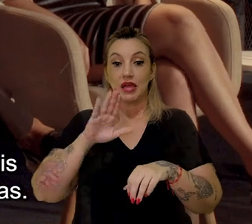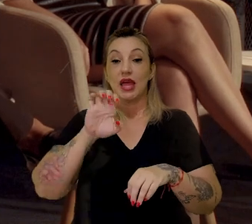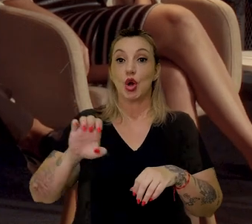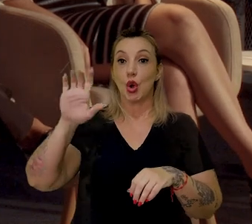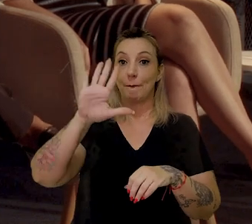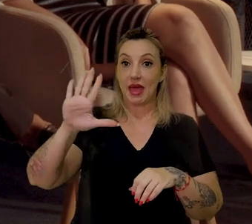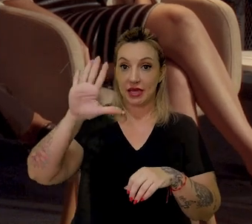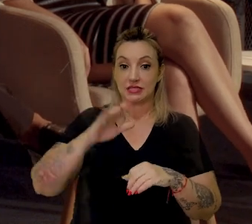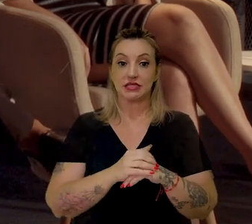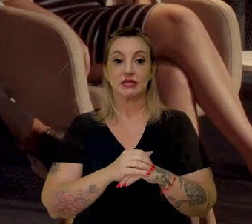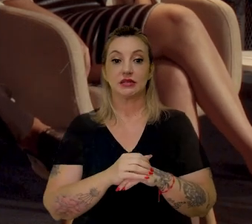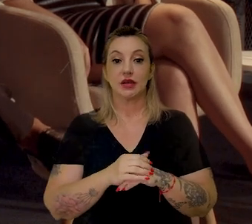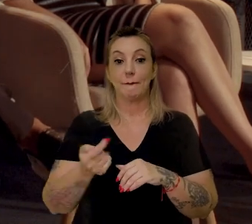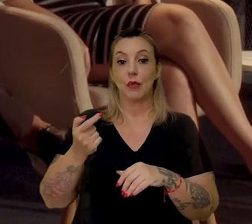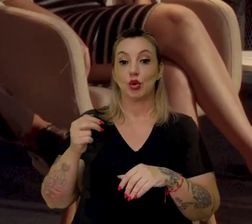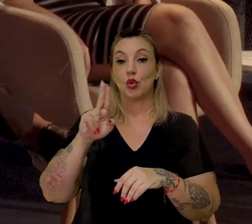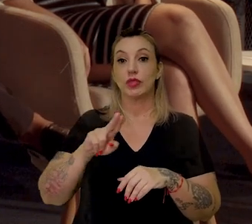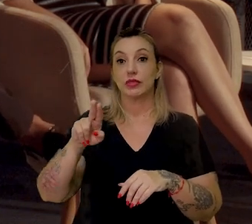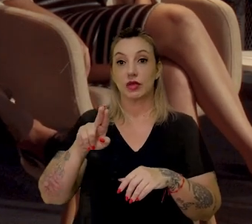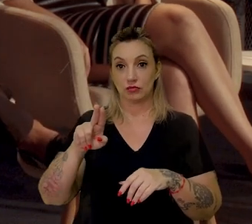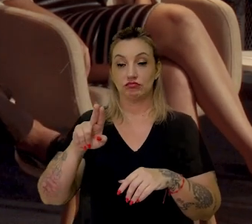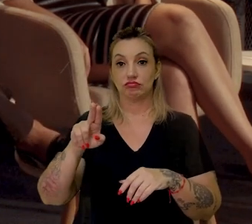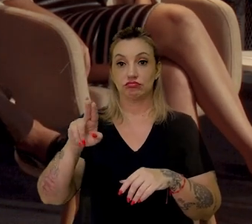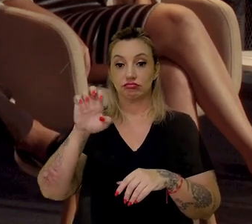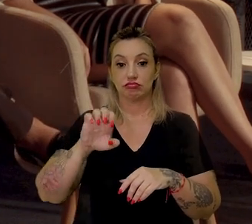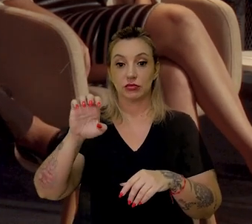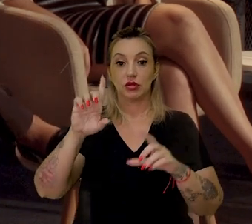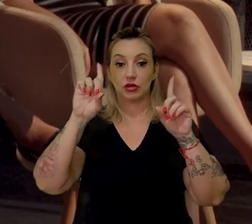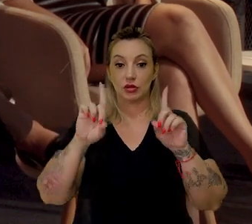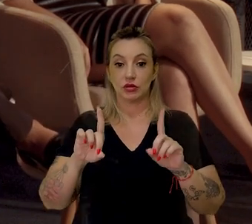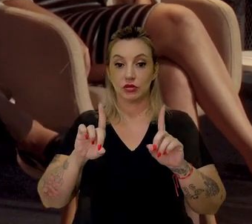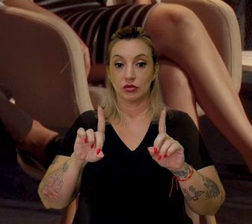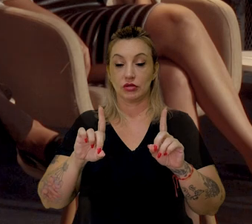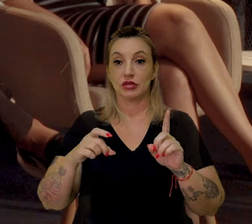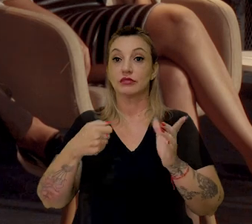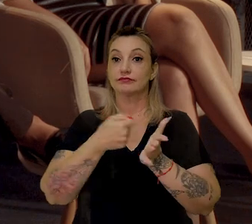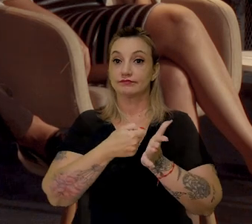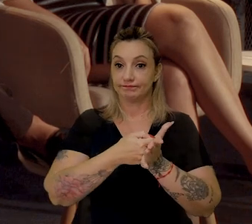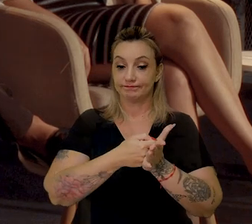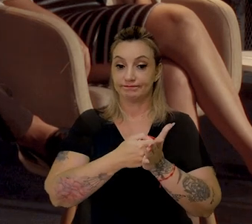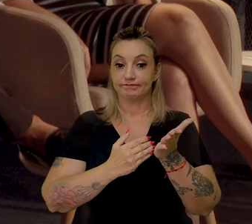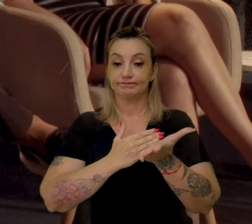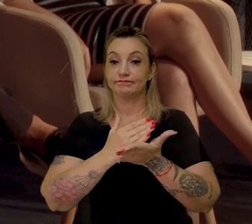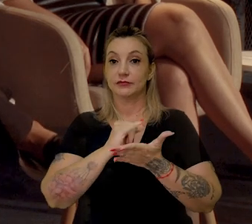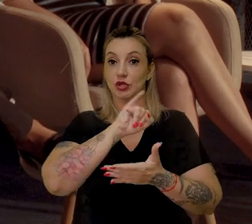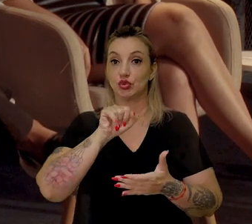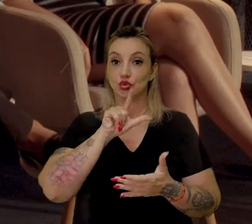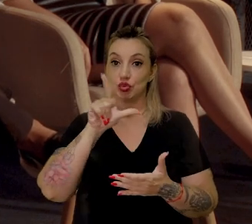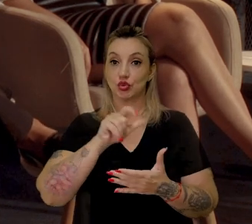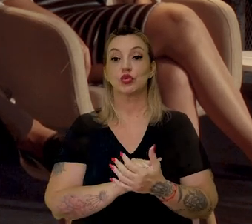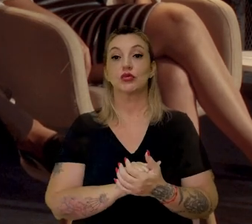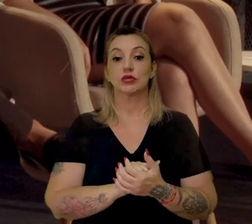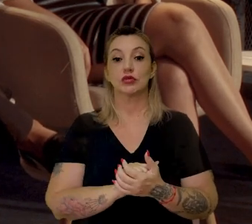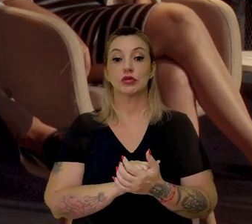europeias recentemente a união europeia adotou uma diretiva que é a diretiva sobre devida diligência entrou em vigor agora dia em julho é